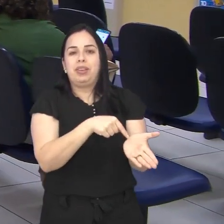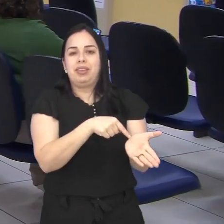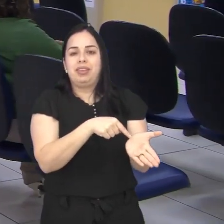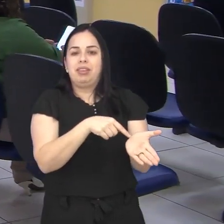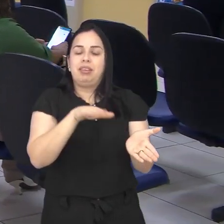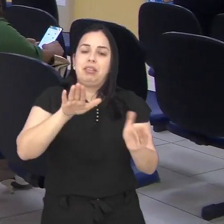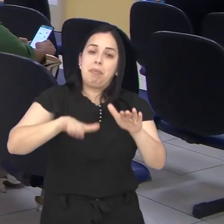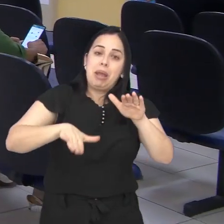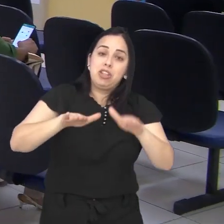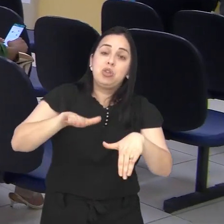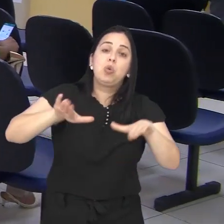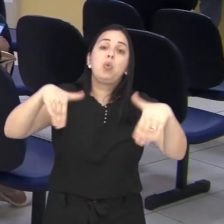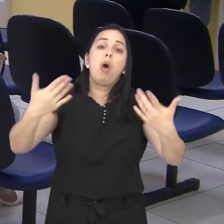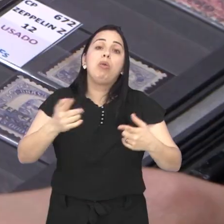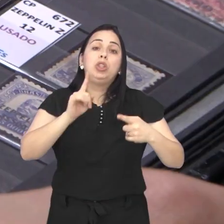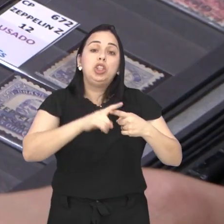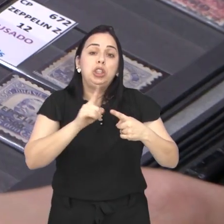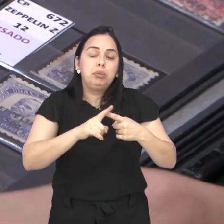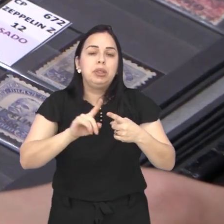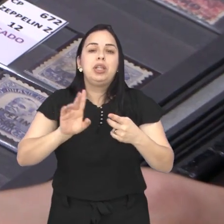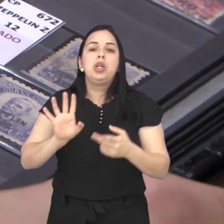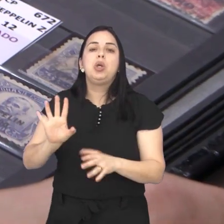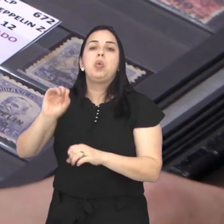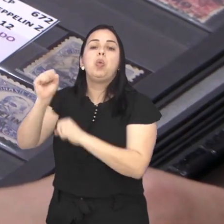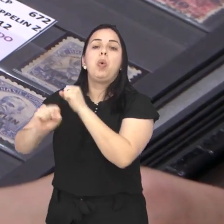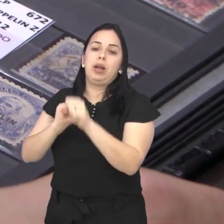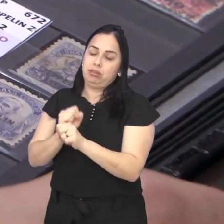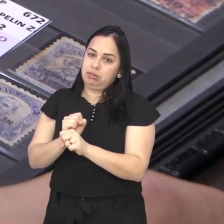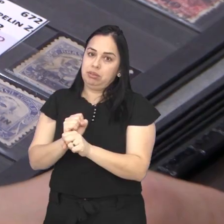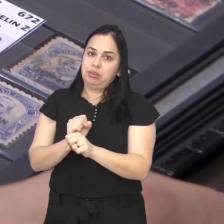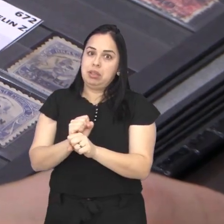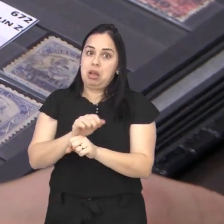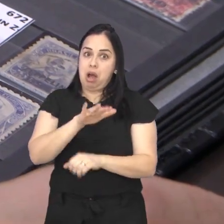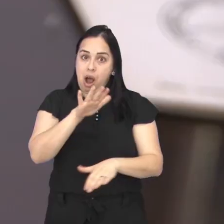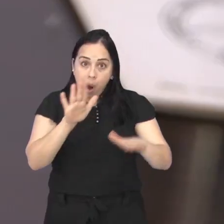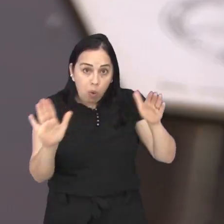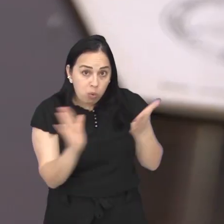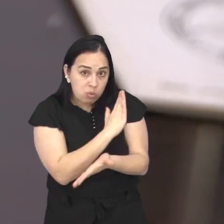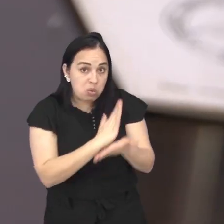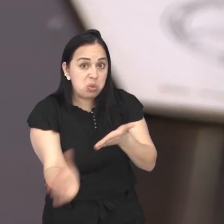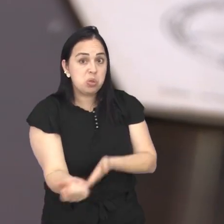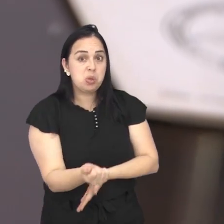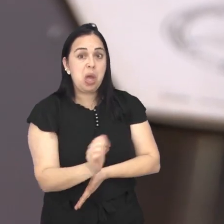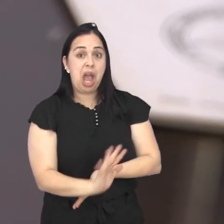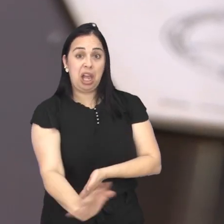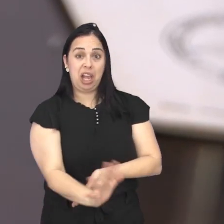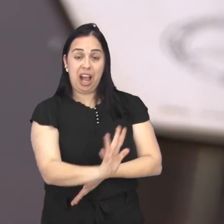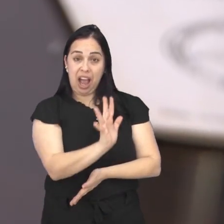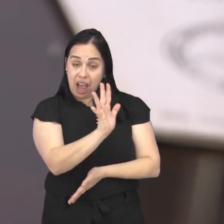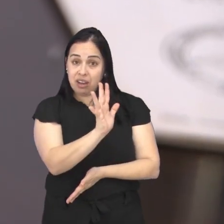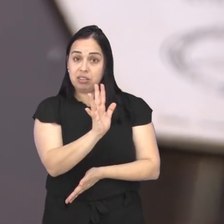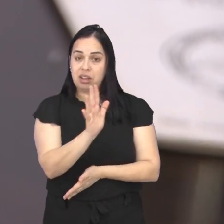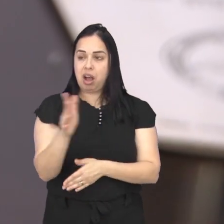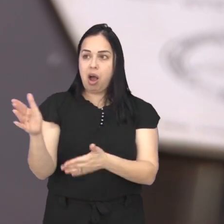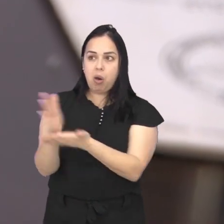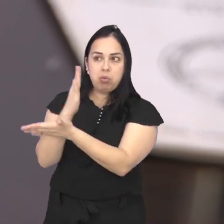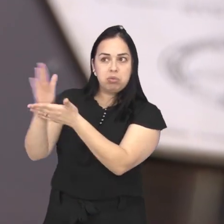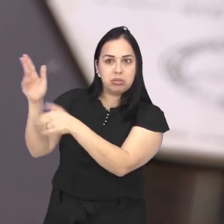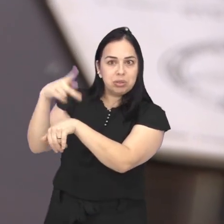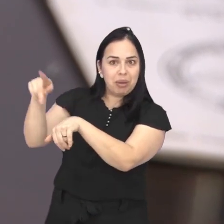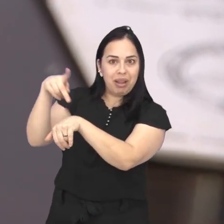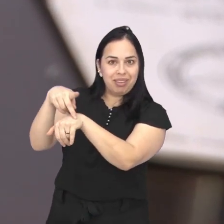selo. Depende, por exemplo, da tiragem e da emissão. Alguns podem valer fortunas. Em